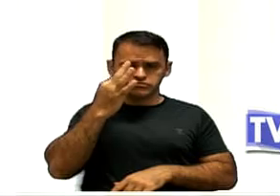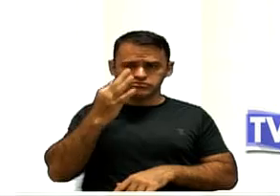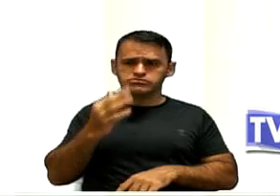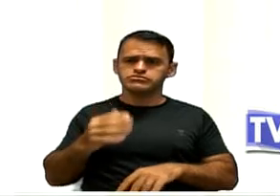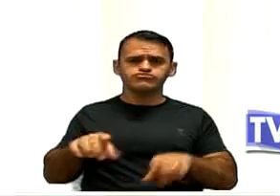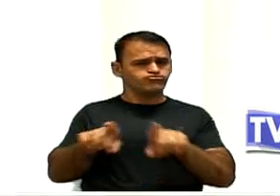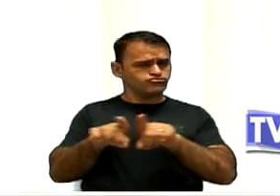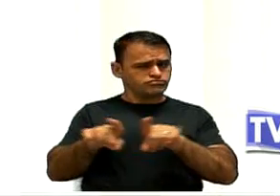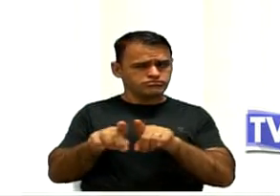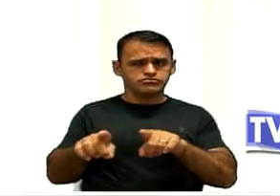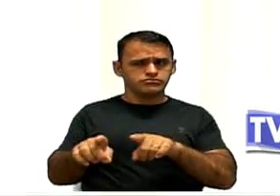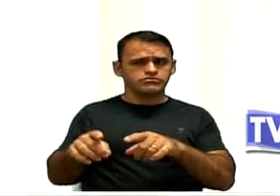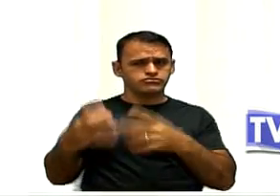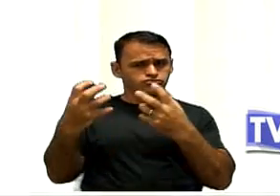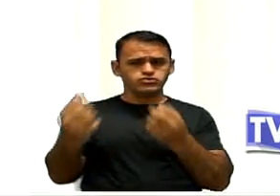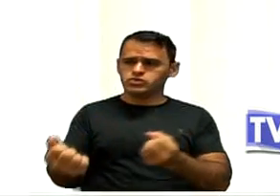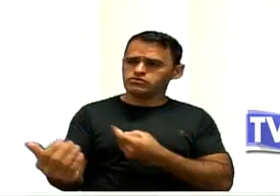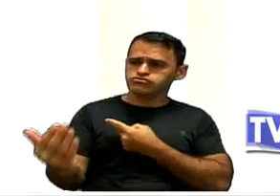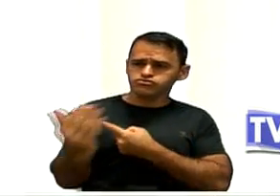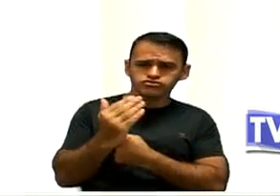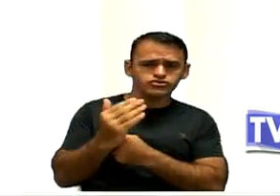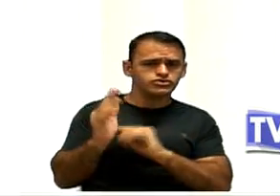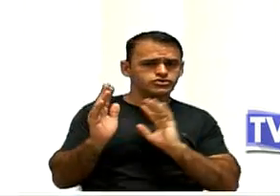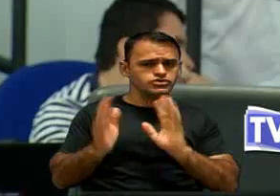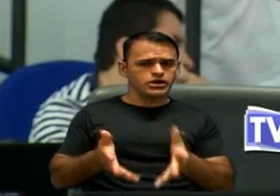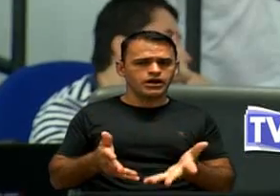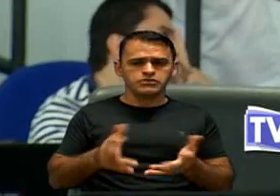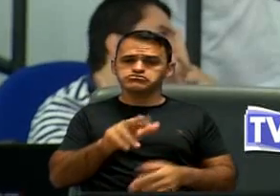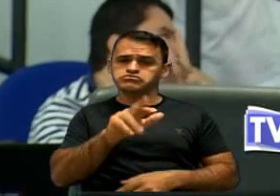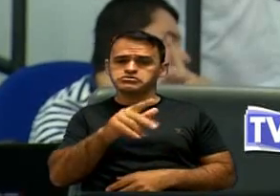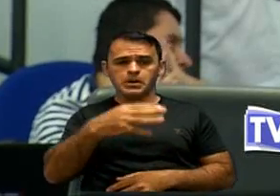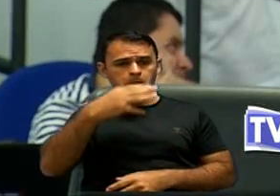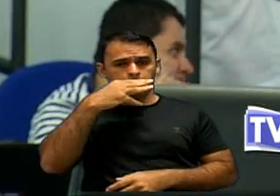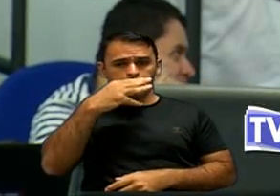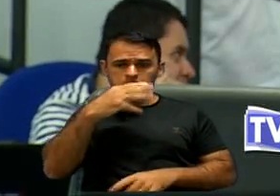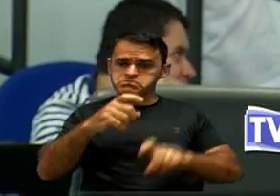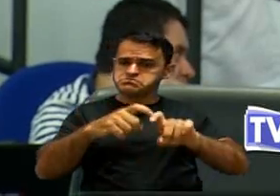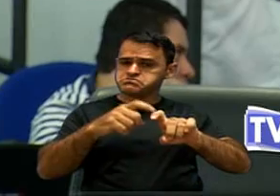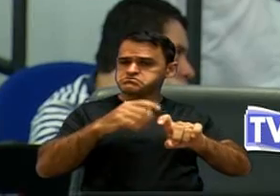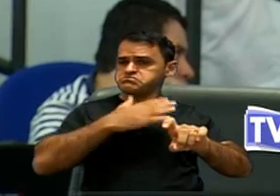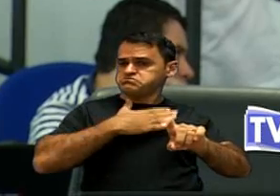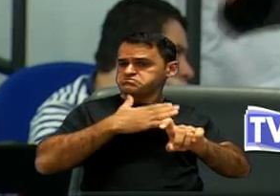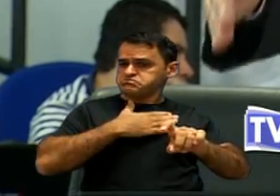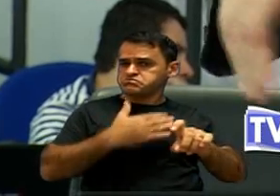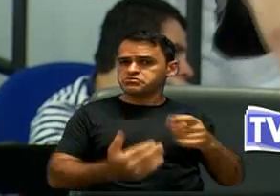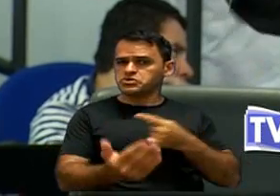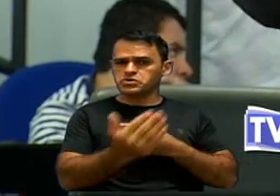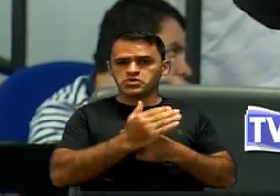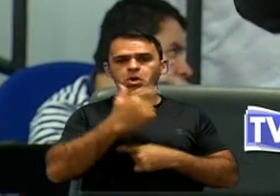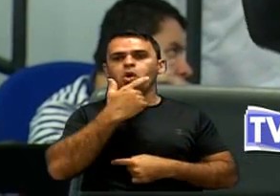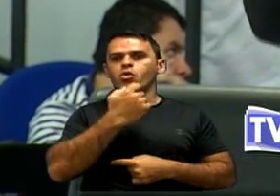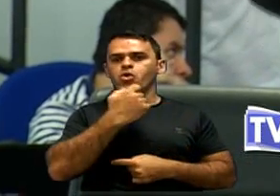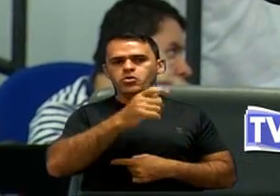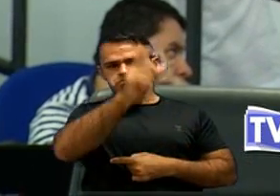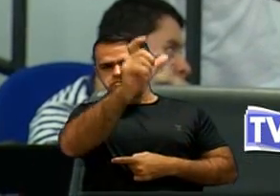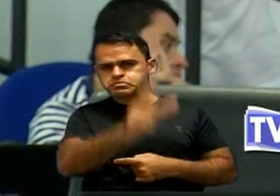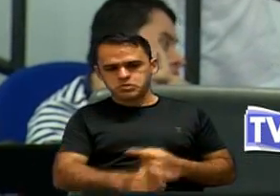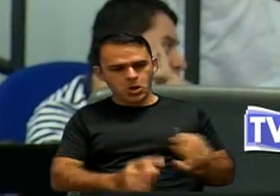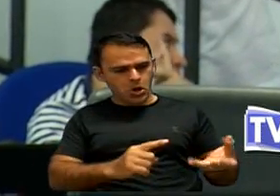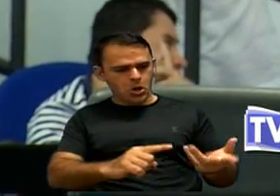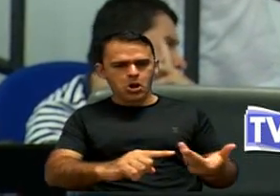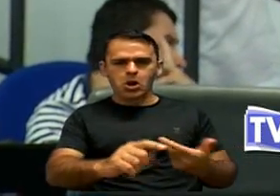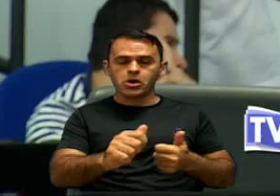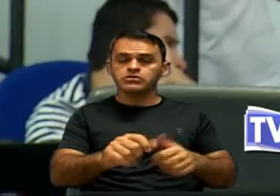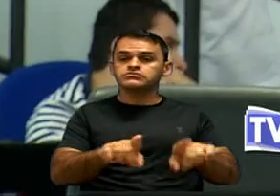ofereceu ajuda, se eu precisasse, como o senhor, como o irmão do Martinez, que é meu médico, um grande homem, entendeu? E